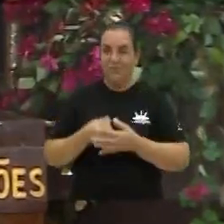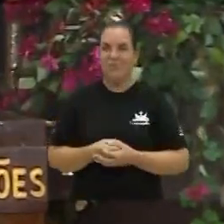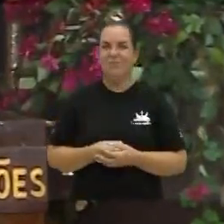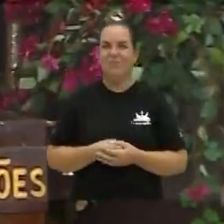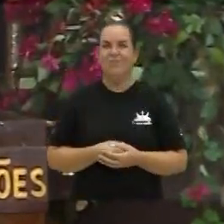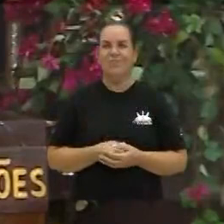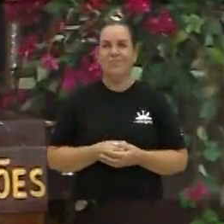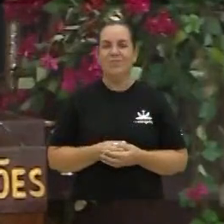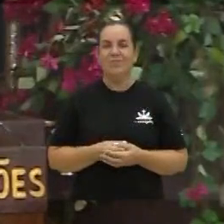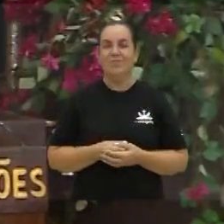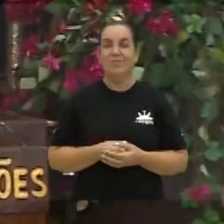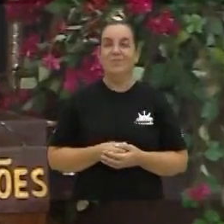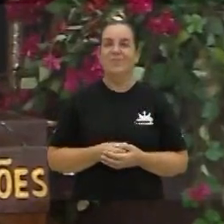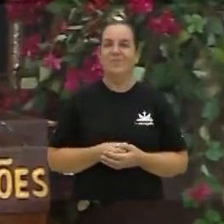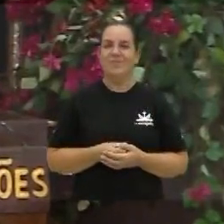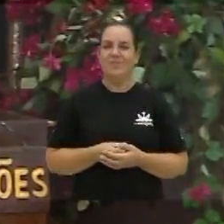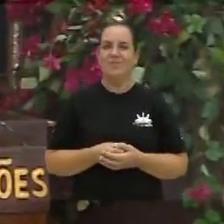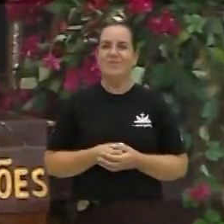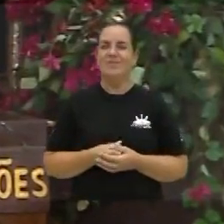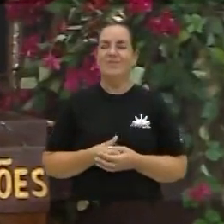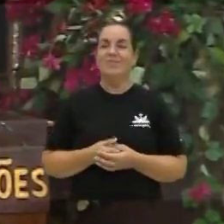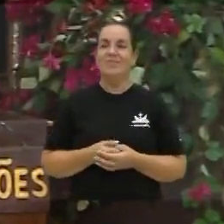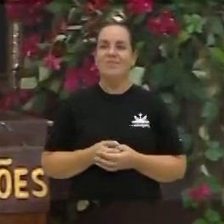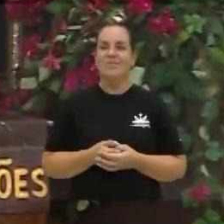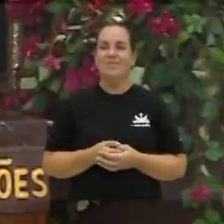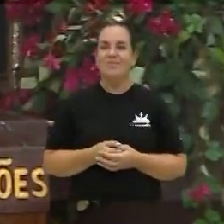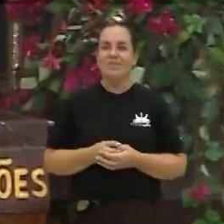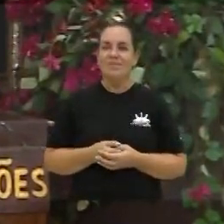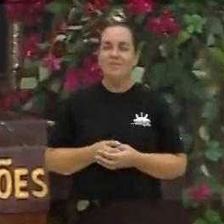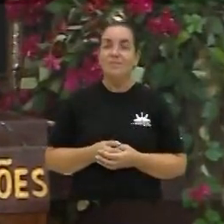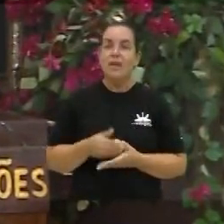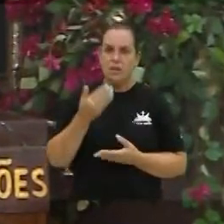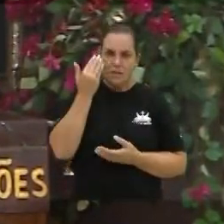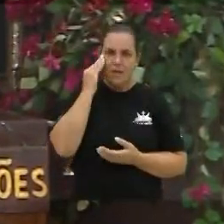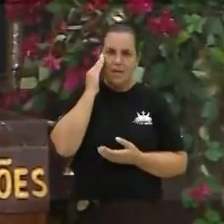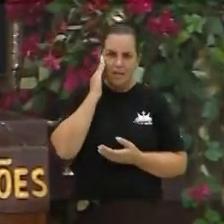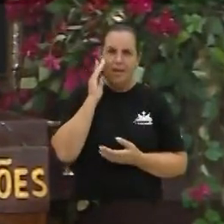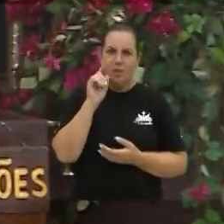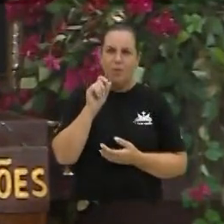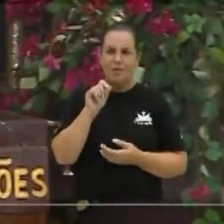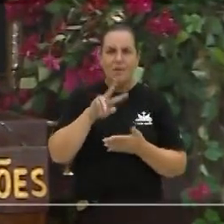das entranhas de Deus. Você tem noção que é isso?